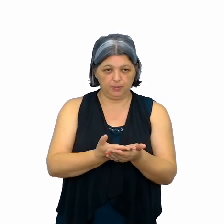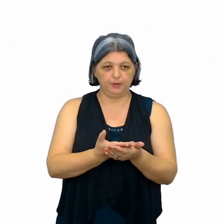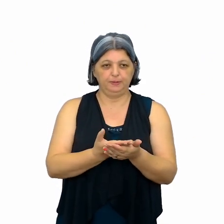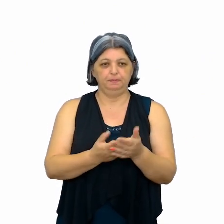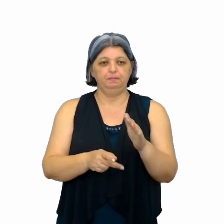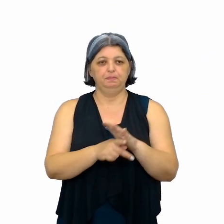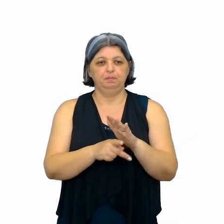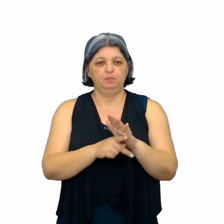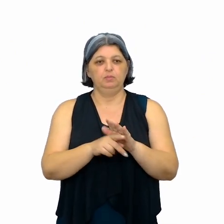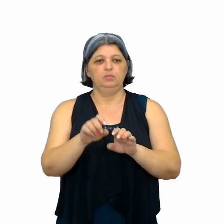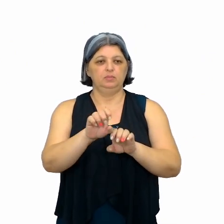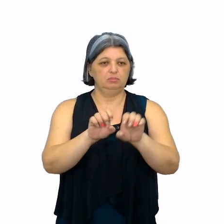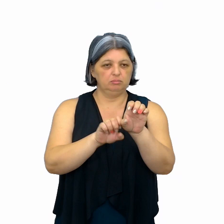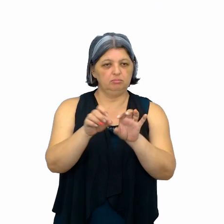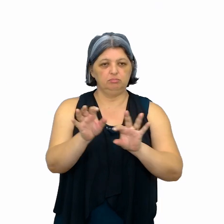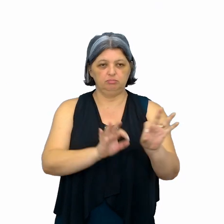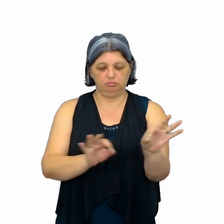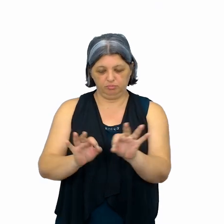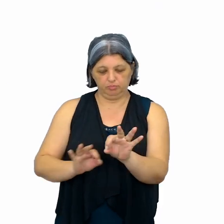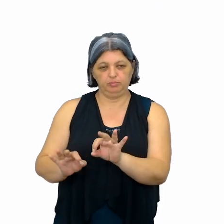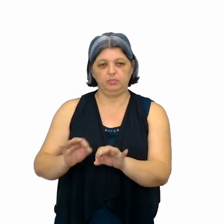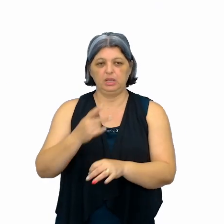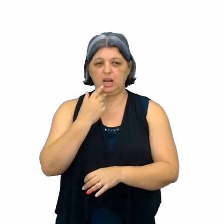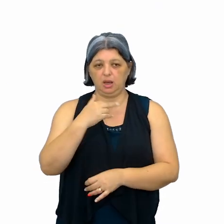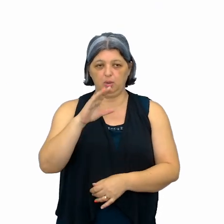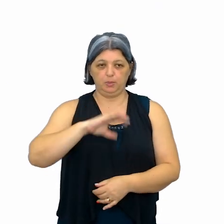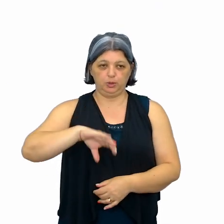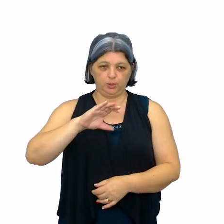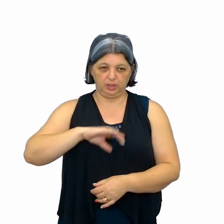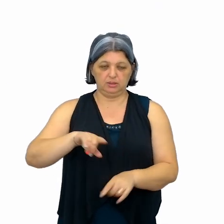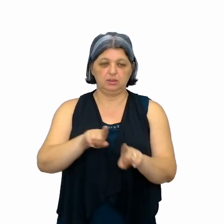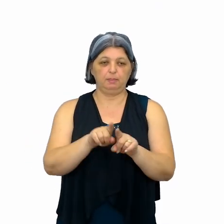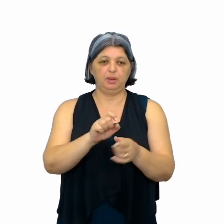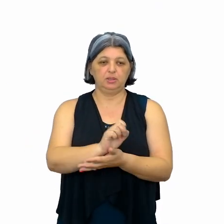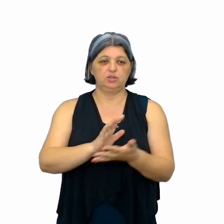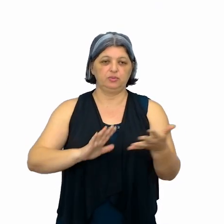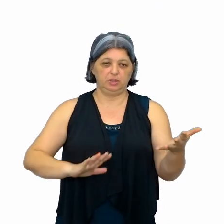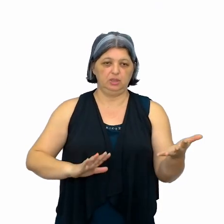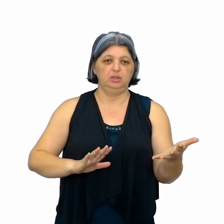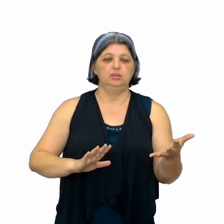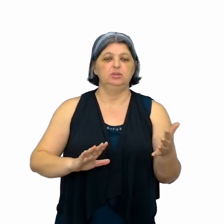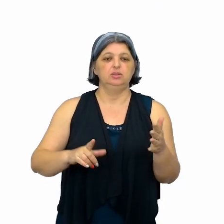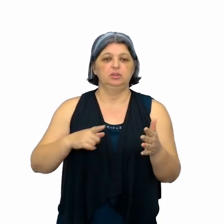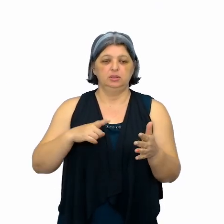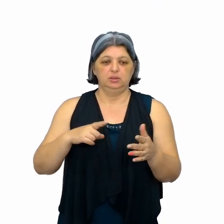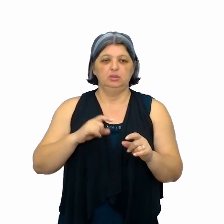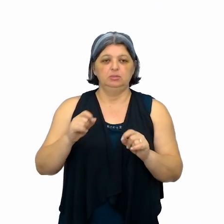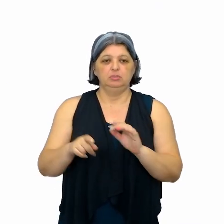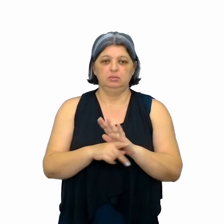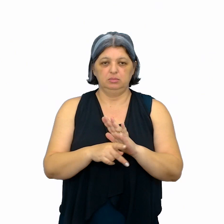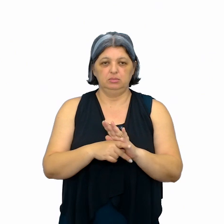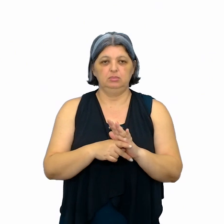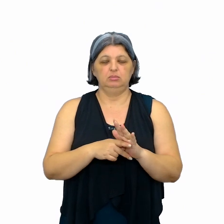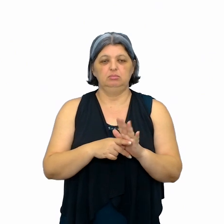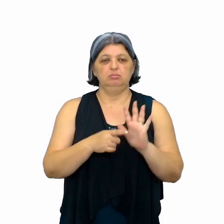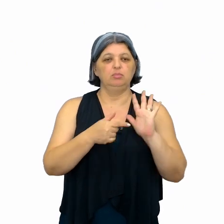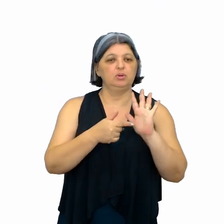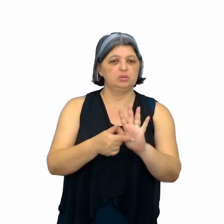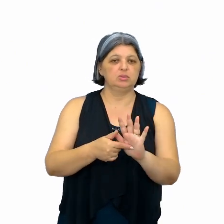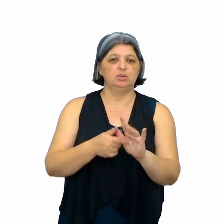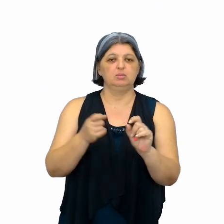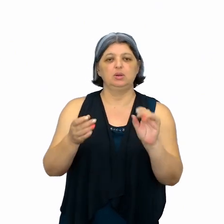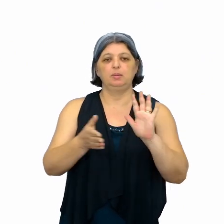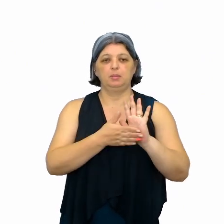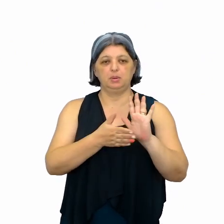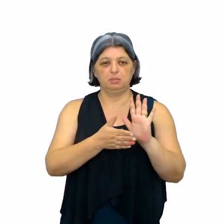estruturam a sequência didática 6 de língua portuguesa e as atividades que as compõem, de modo a explicitar os